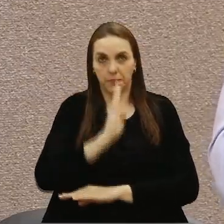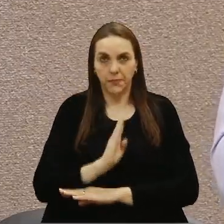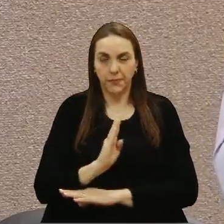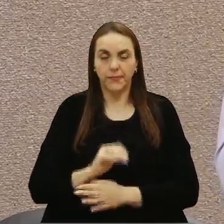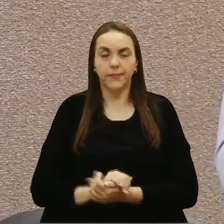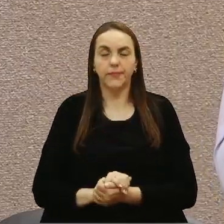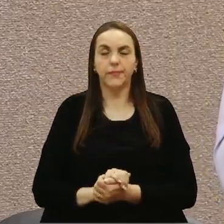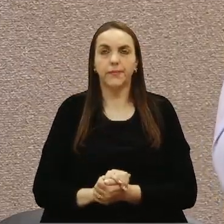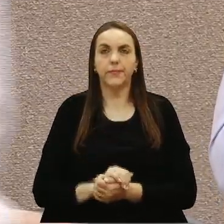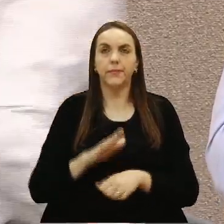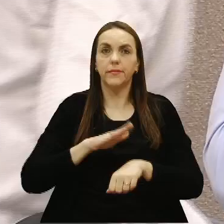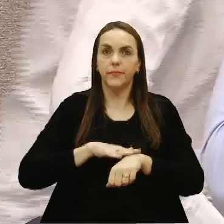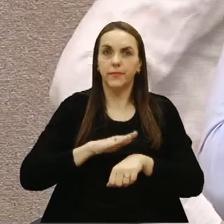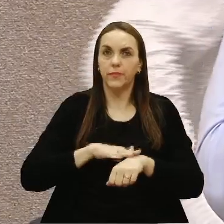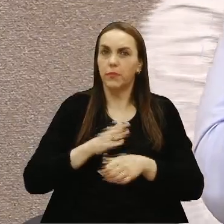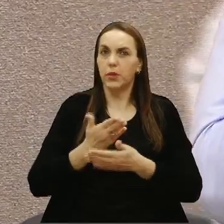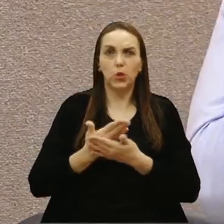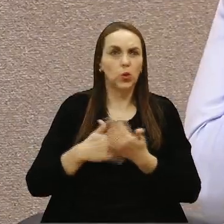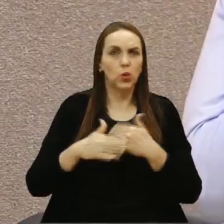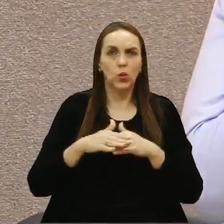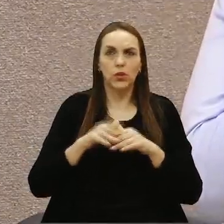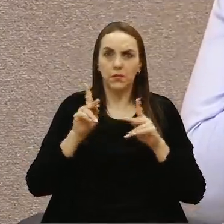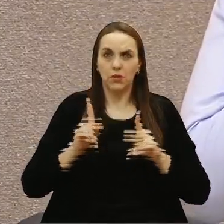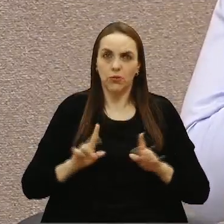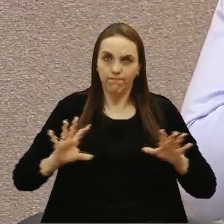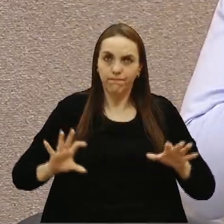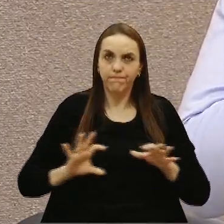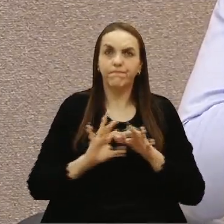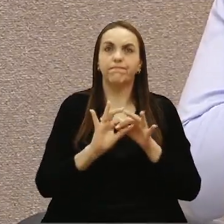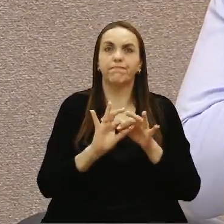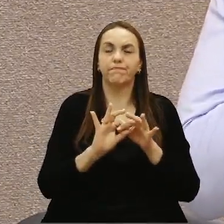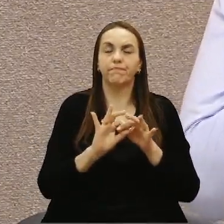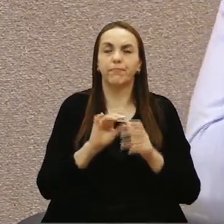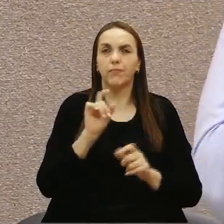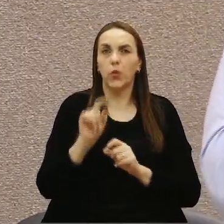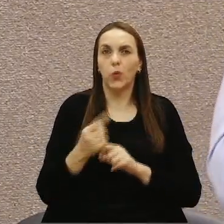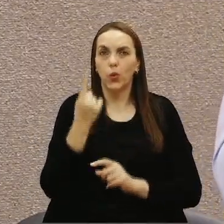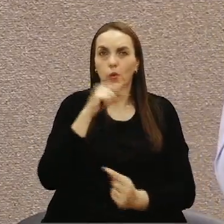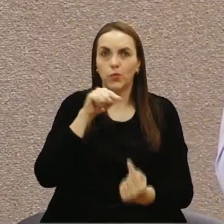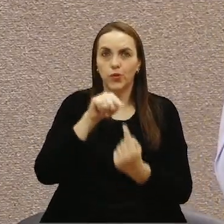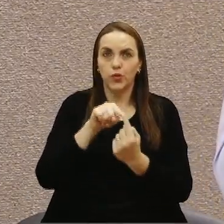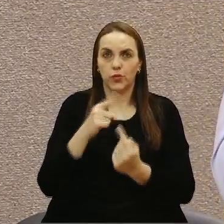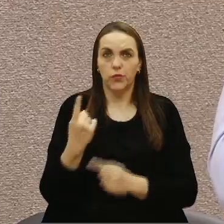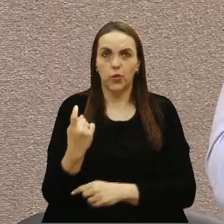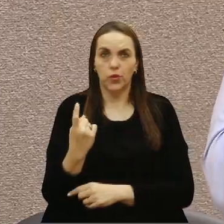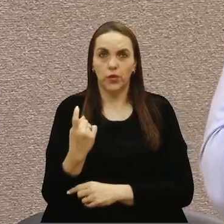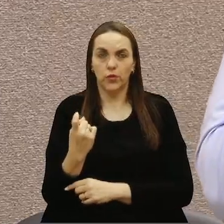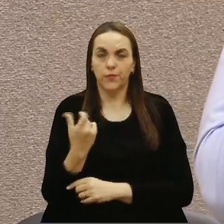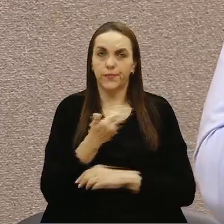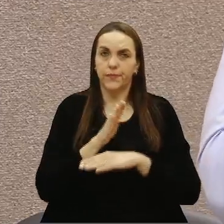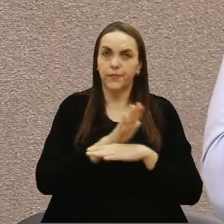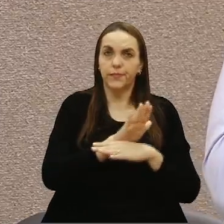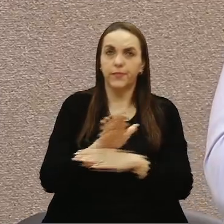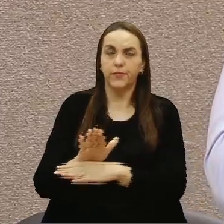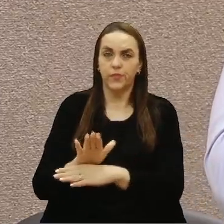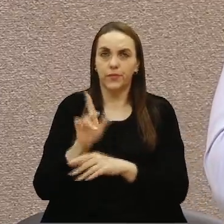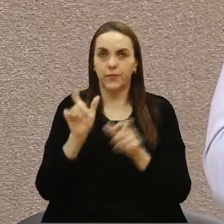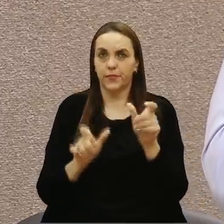momento, todas as pessoas se uniram em prol de um objetivo: ajudar ao